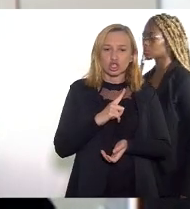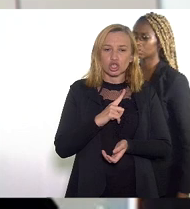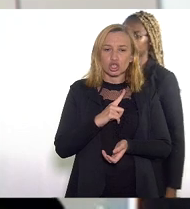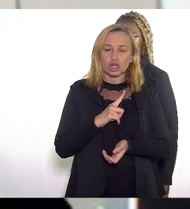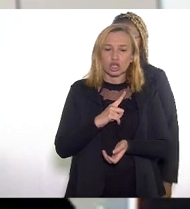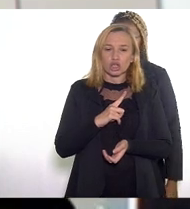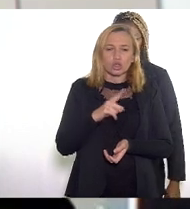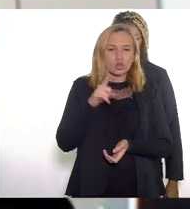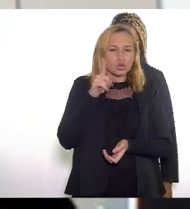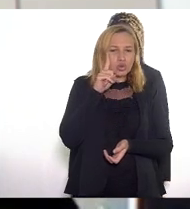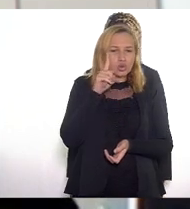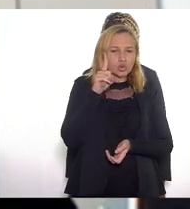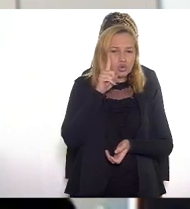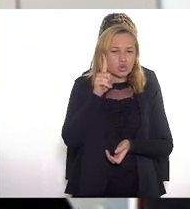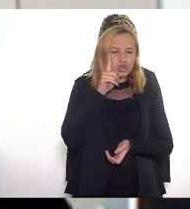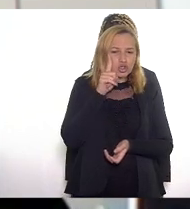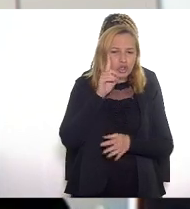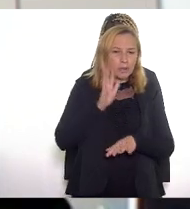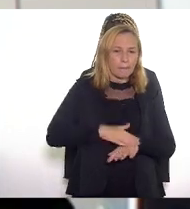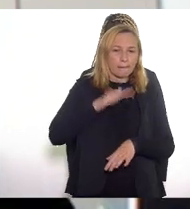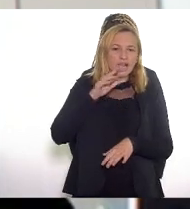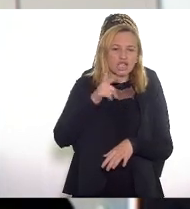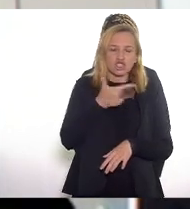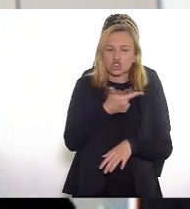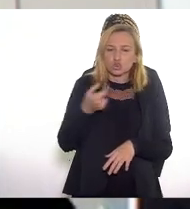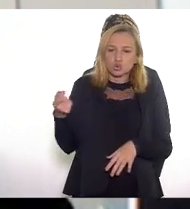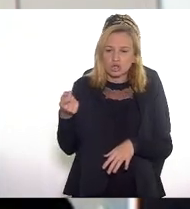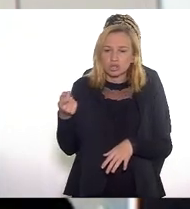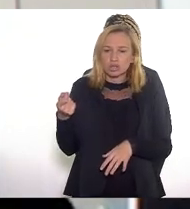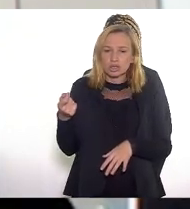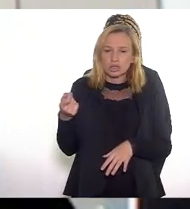dia, mais de 200